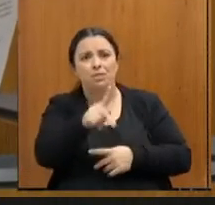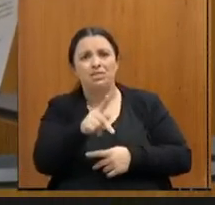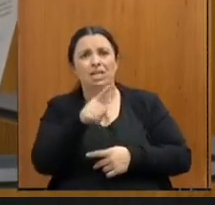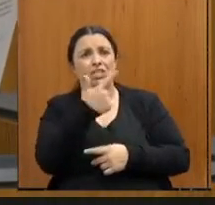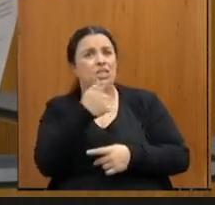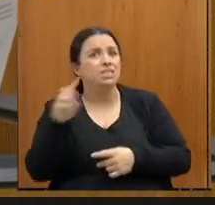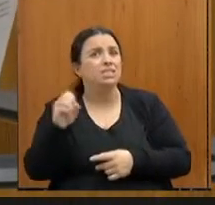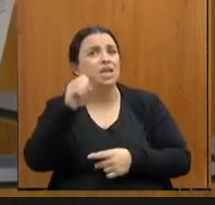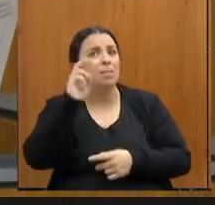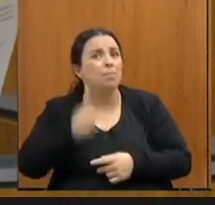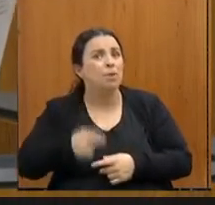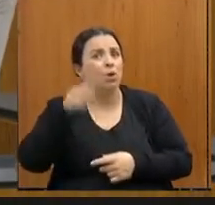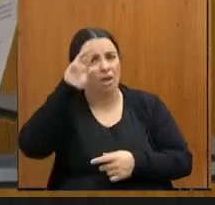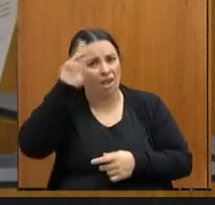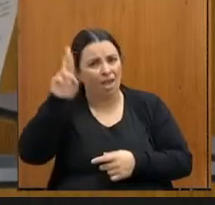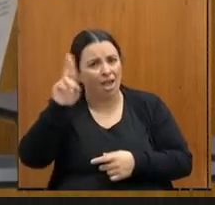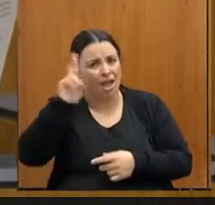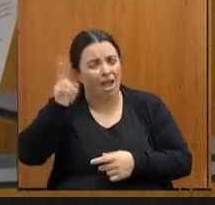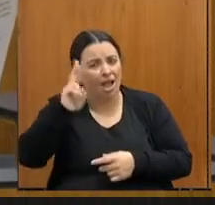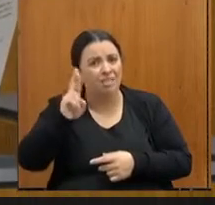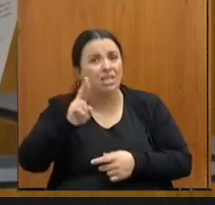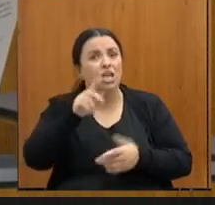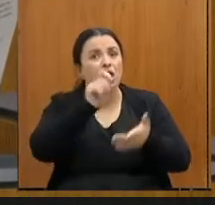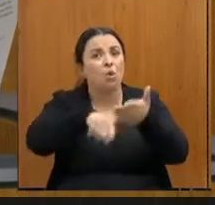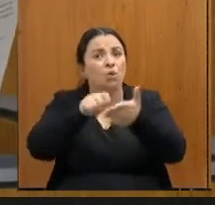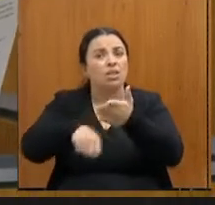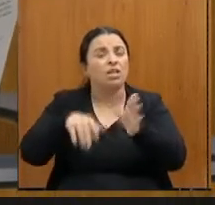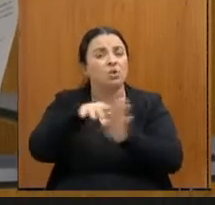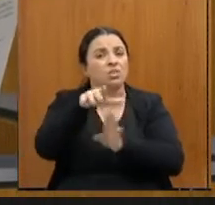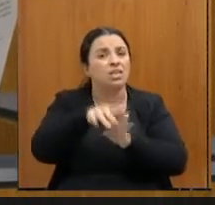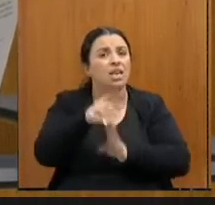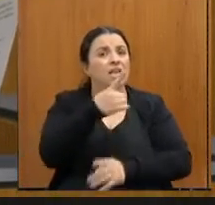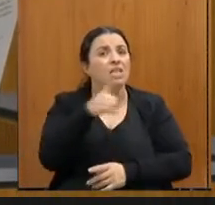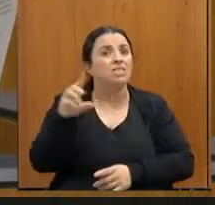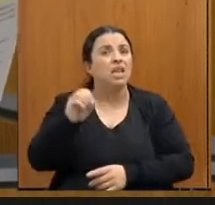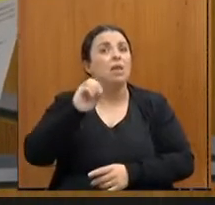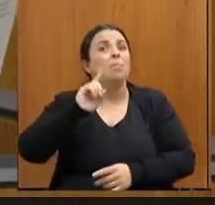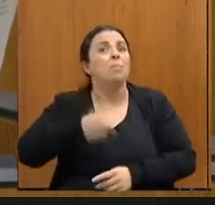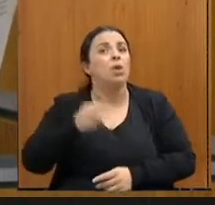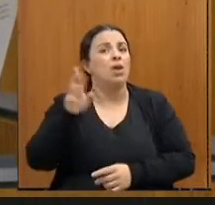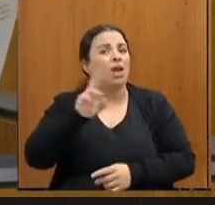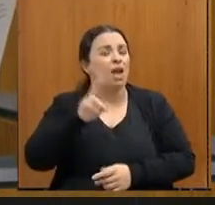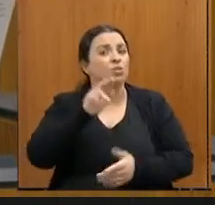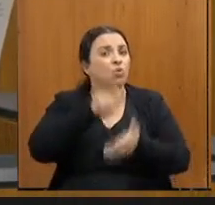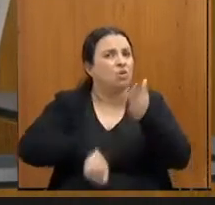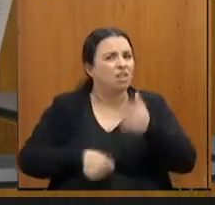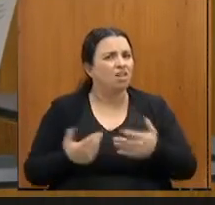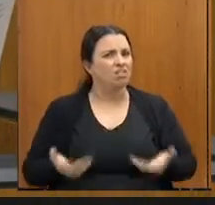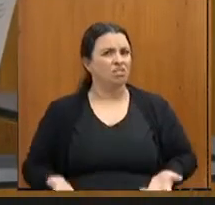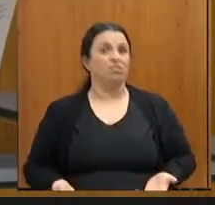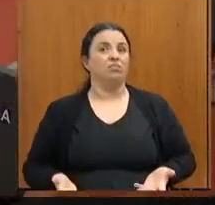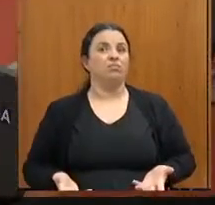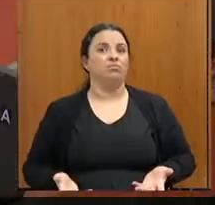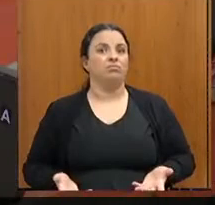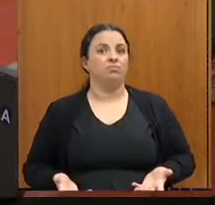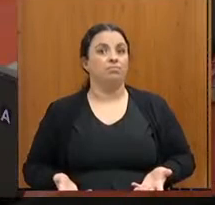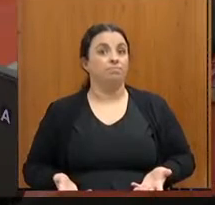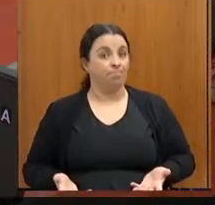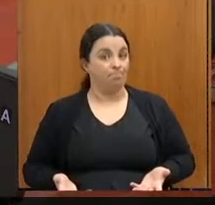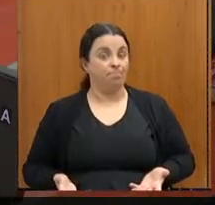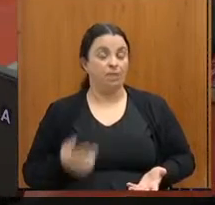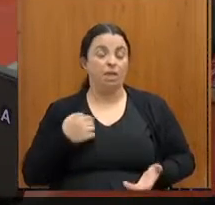conselheiros o 156 mil reais o contrato eu espero o tecido objetivo a presidente